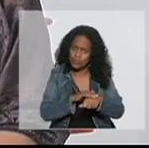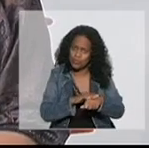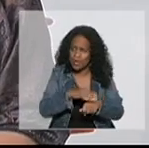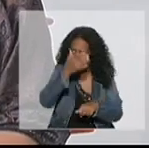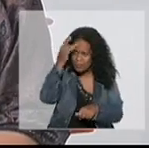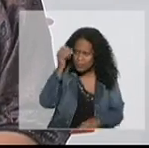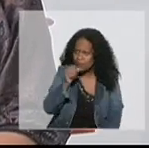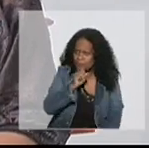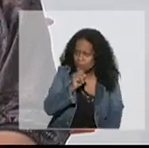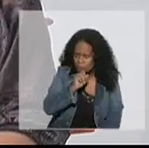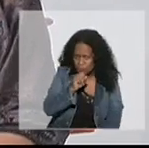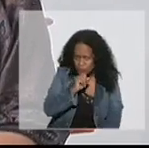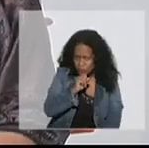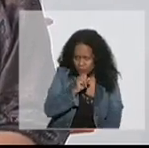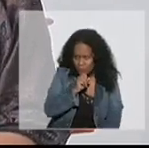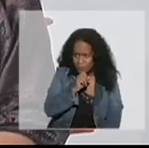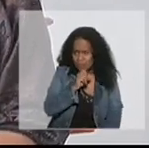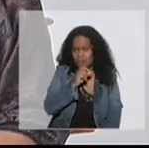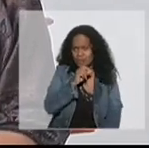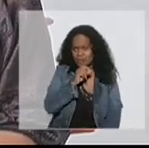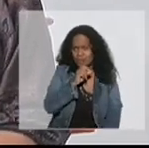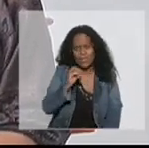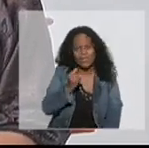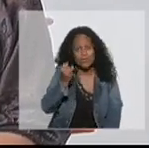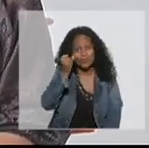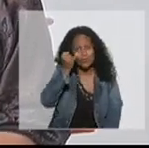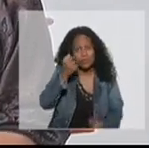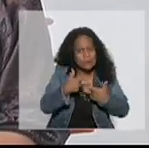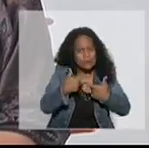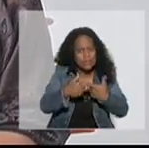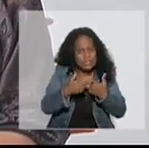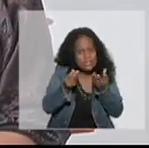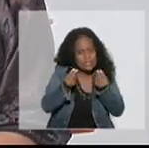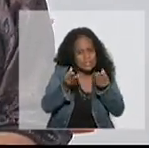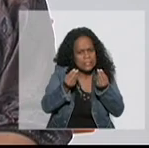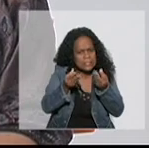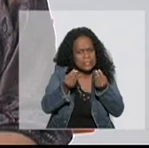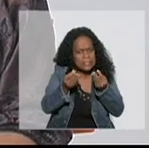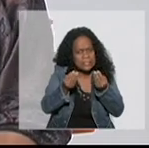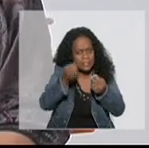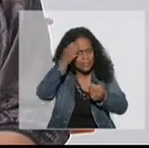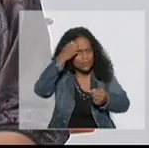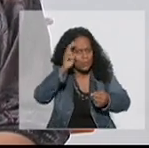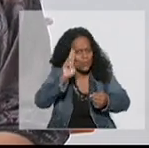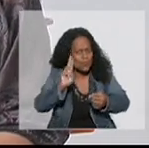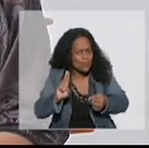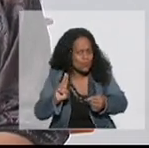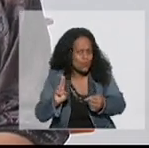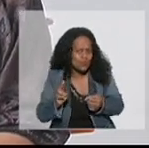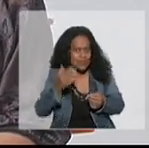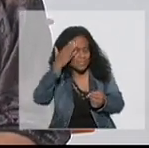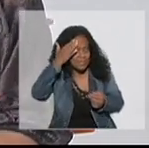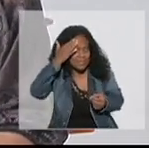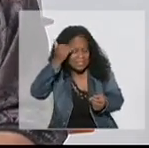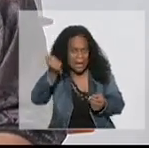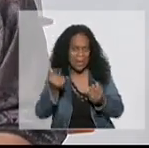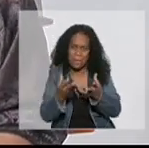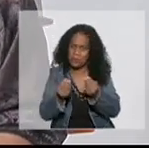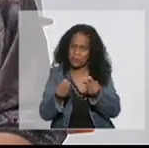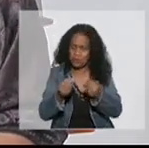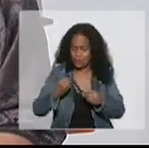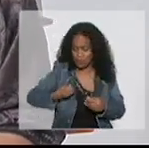e uma criança falou assim, mas o idoso, o velho é importante porque ele está cheio de coisa de sabedoria, ele tem